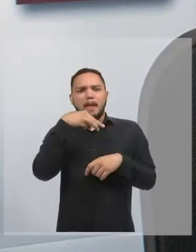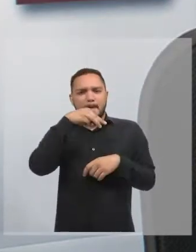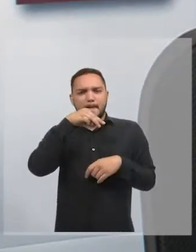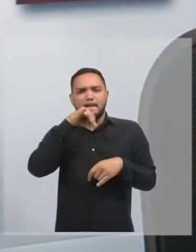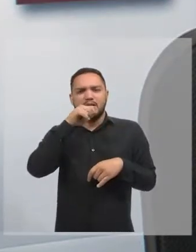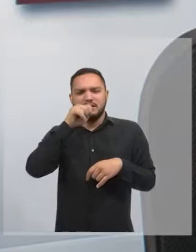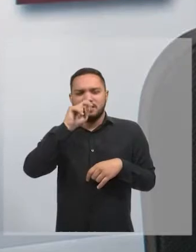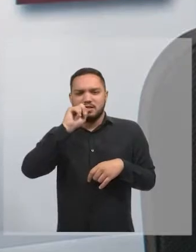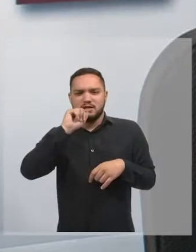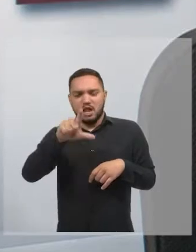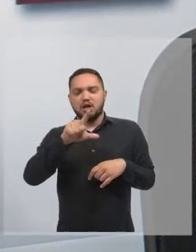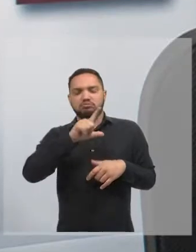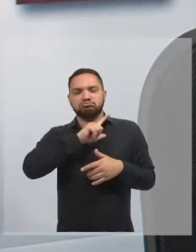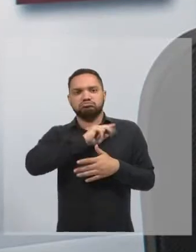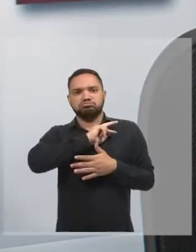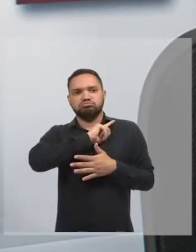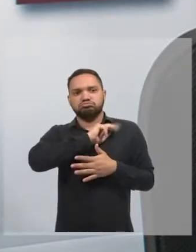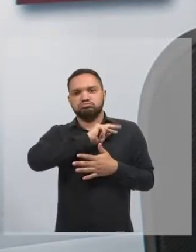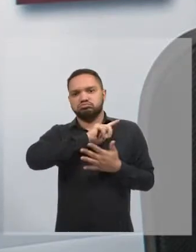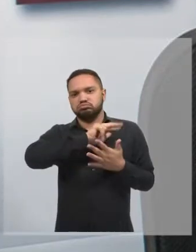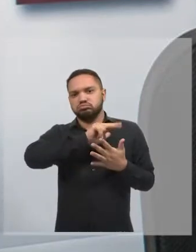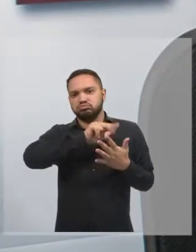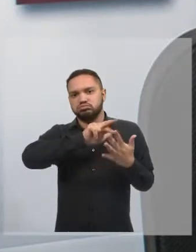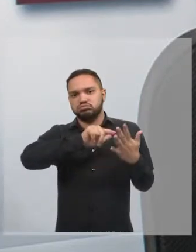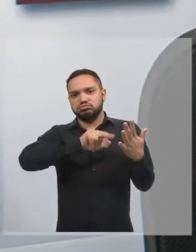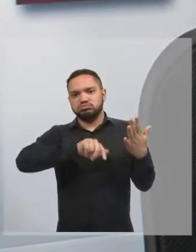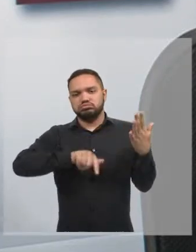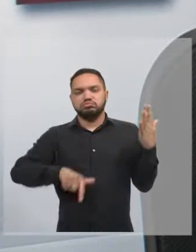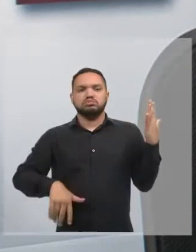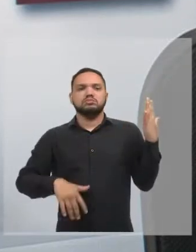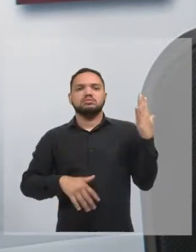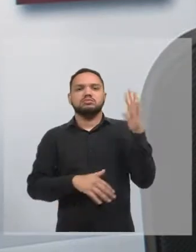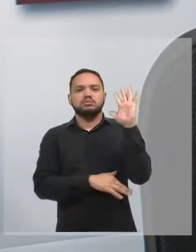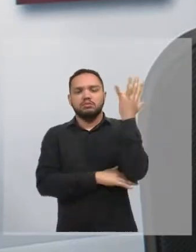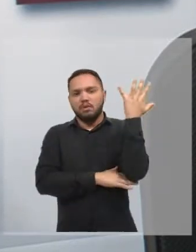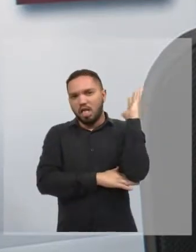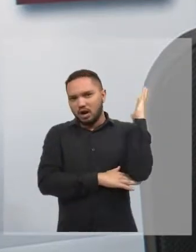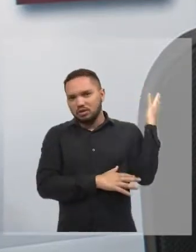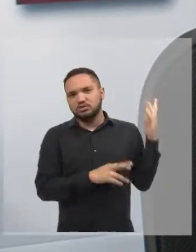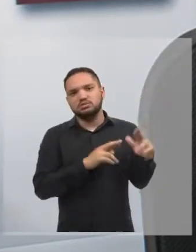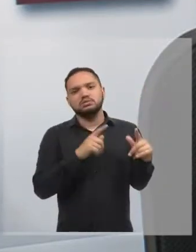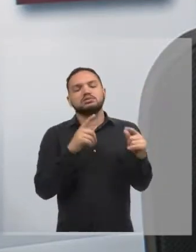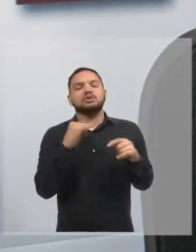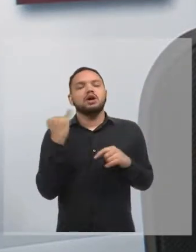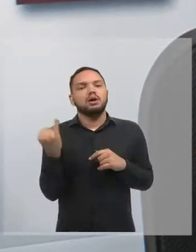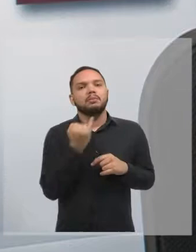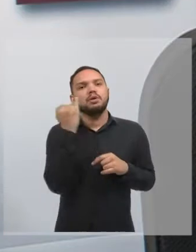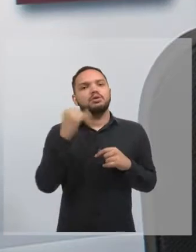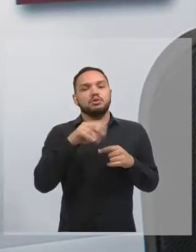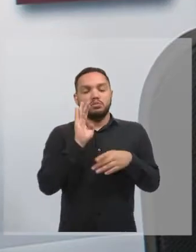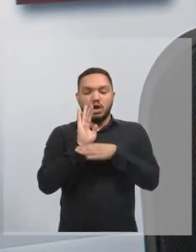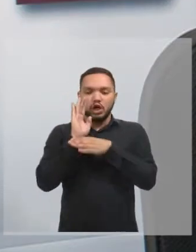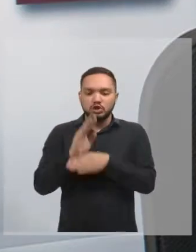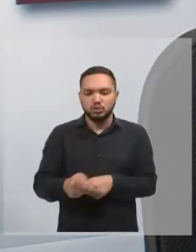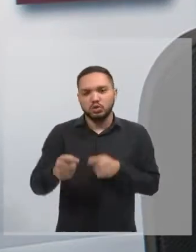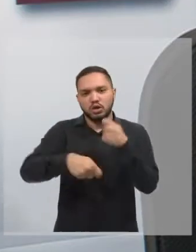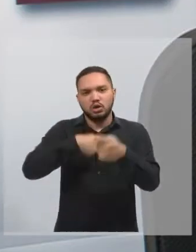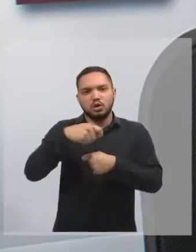e reservas de extrativismo muito importantes para a economia